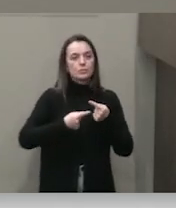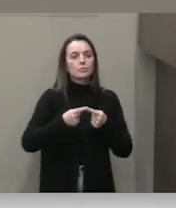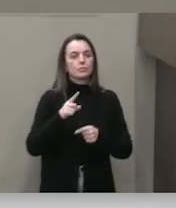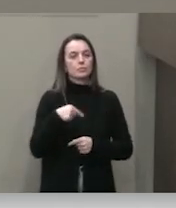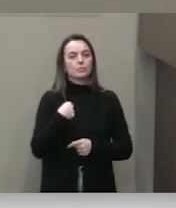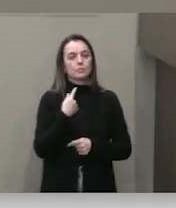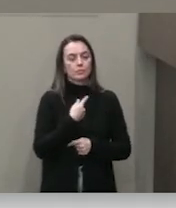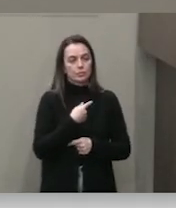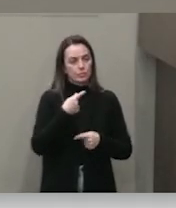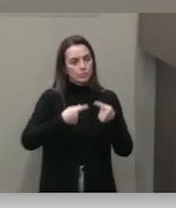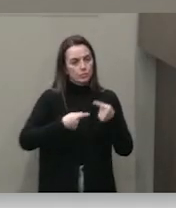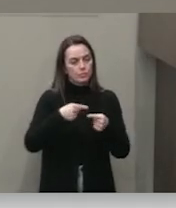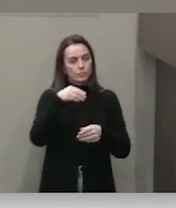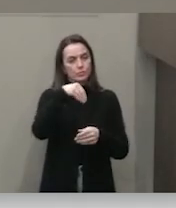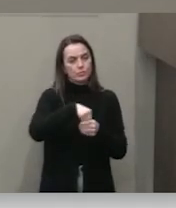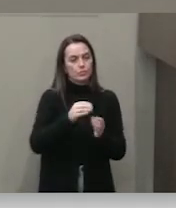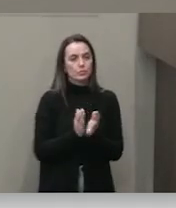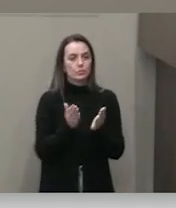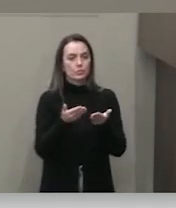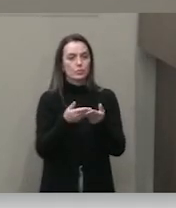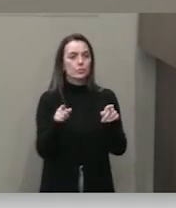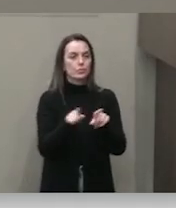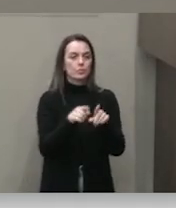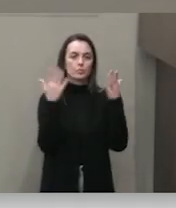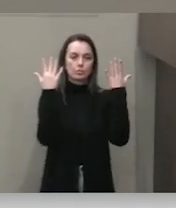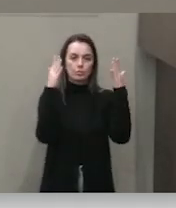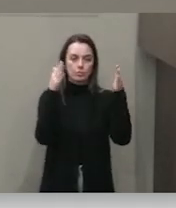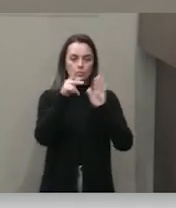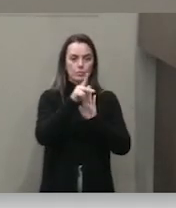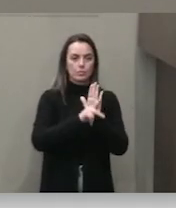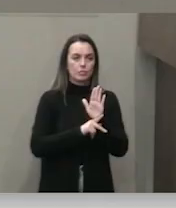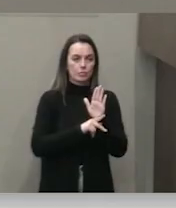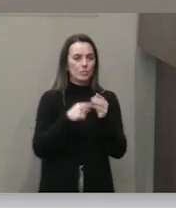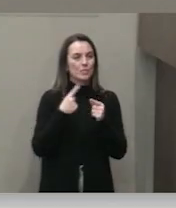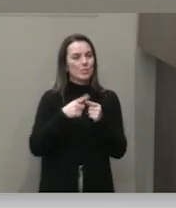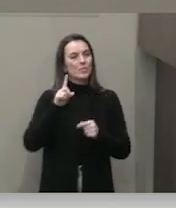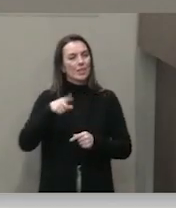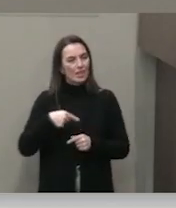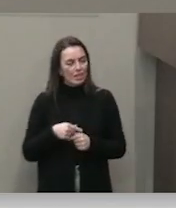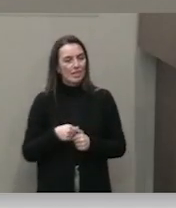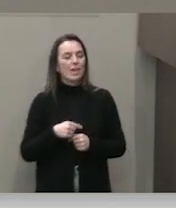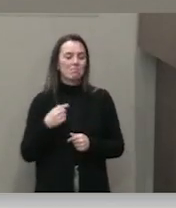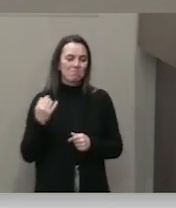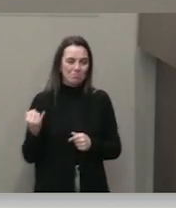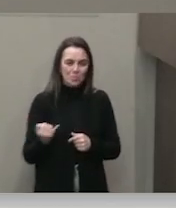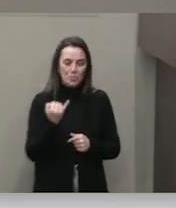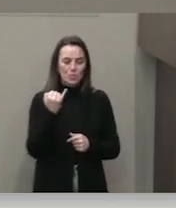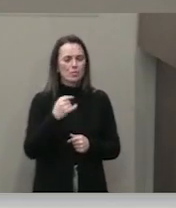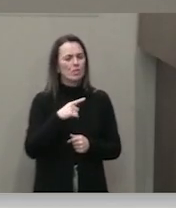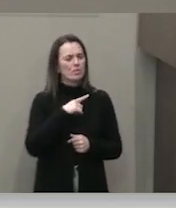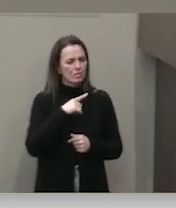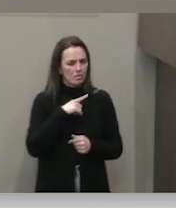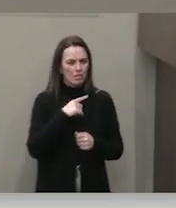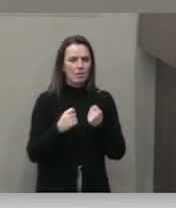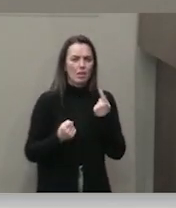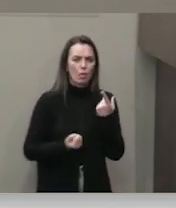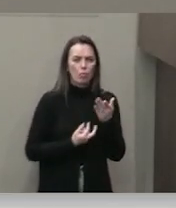comissão e também parabenizar pelo projeto. Eu acho que é uma discussão que é importante a gente ir pautando. A gente tem algumas